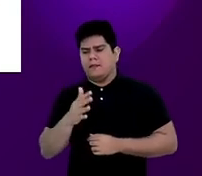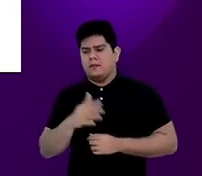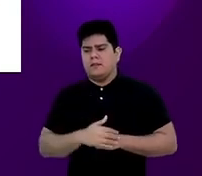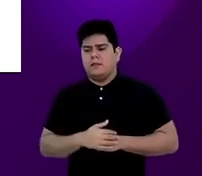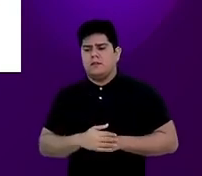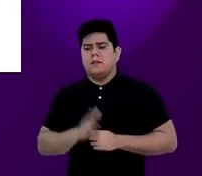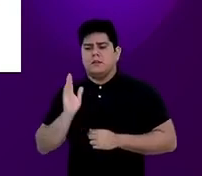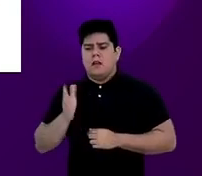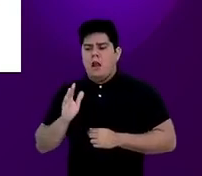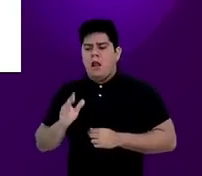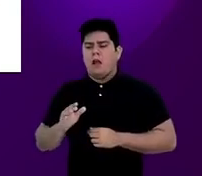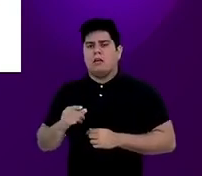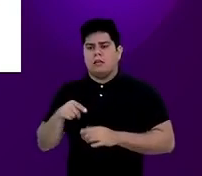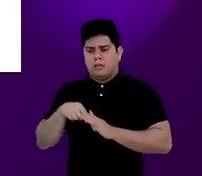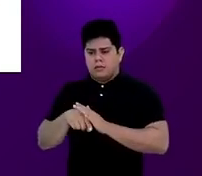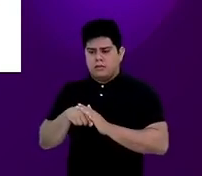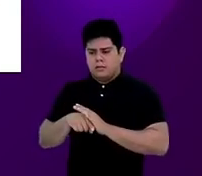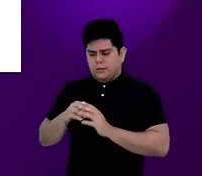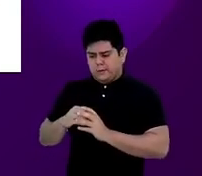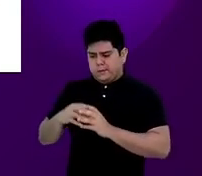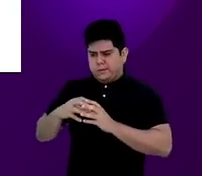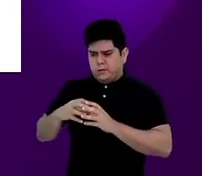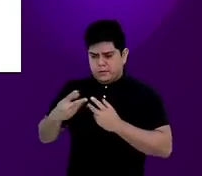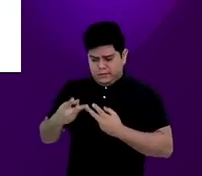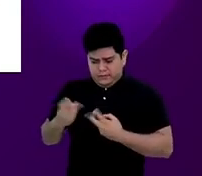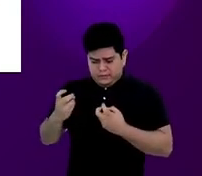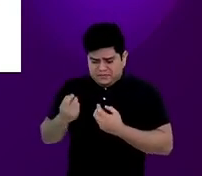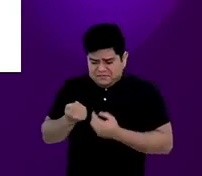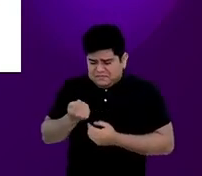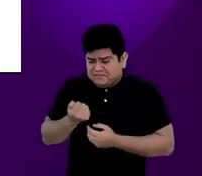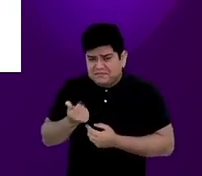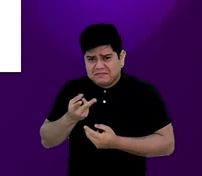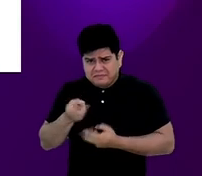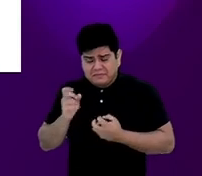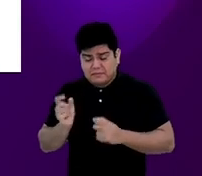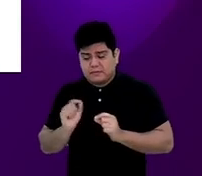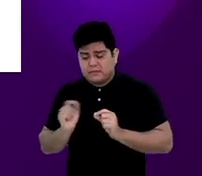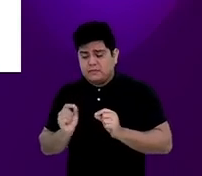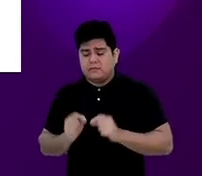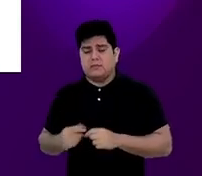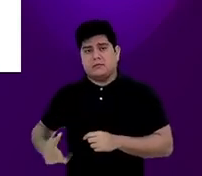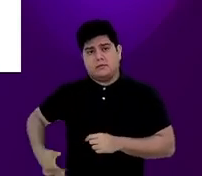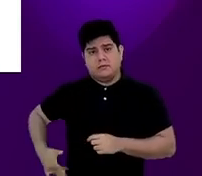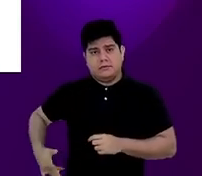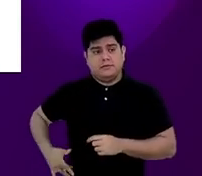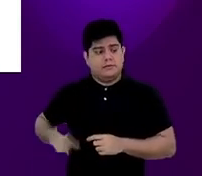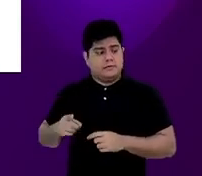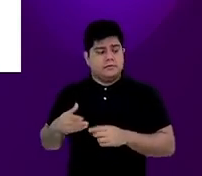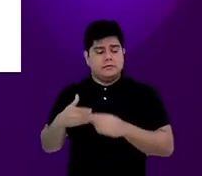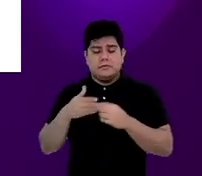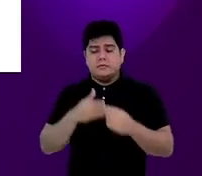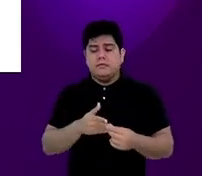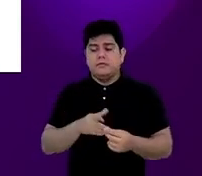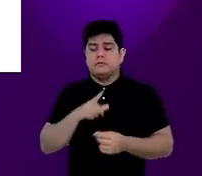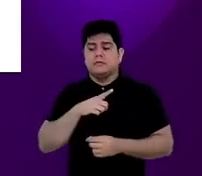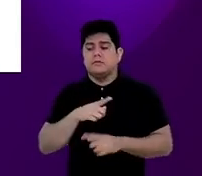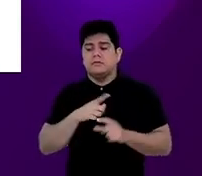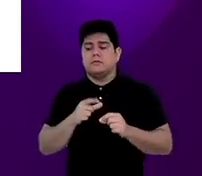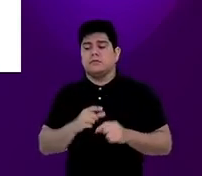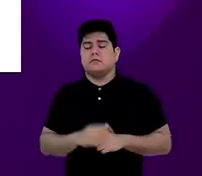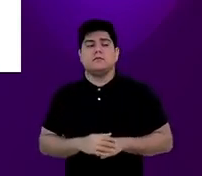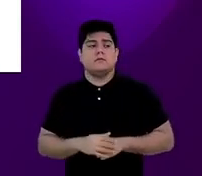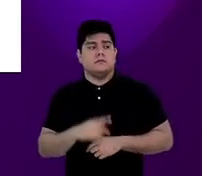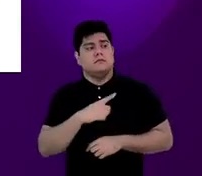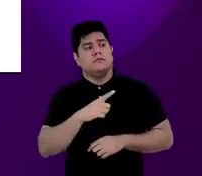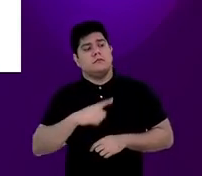já positiva, um tumor quase imperceptível na tomografia intrarrenal, e ela veio com uma biópsia desse tumor dizendo: eu tenho um tumor de